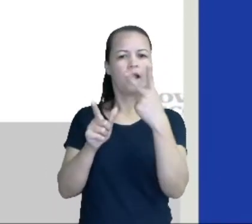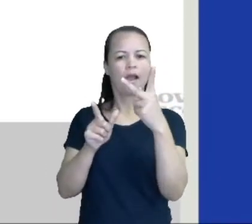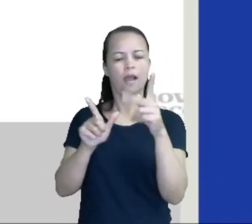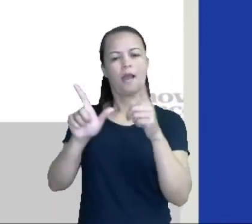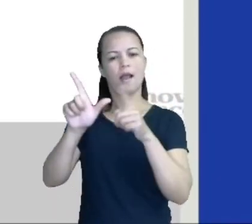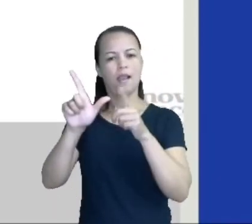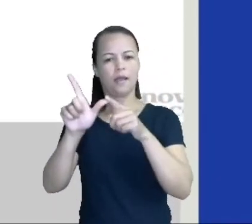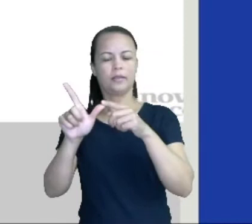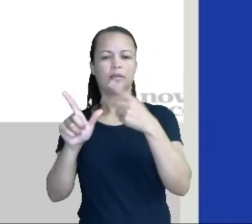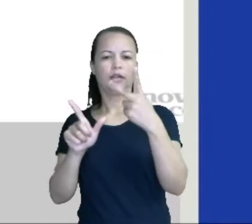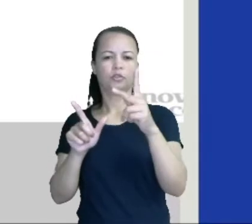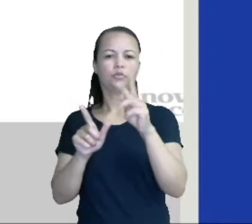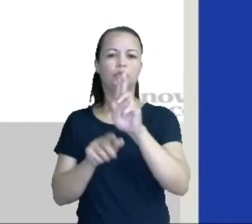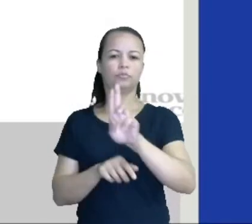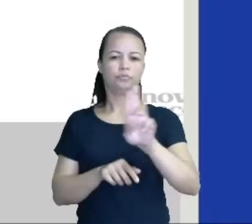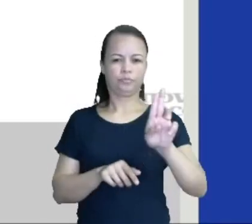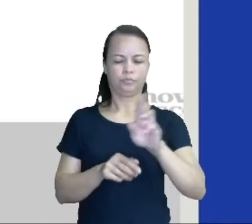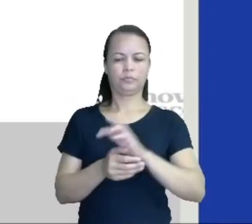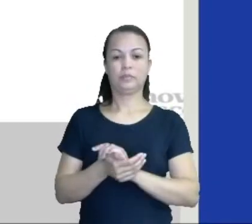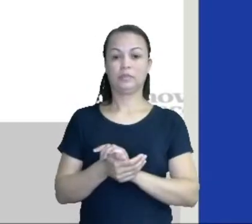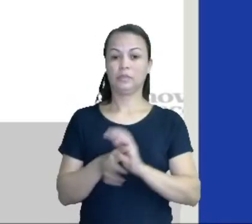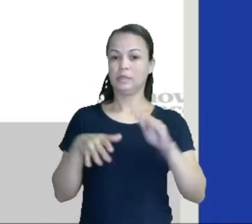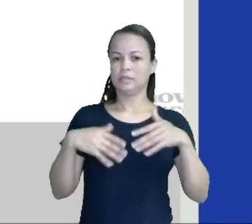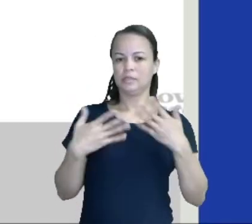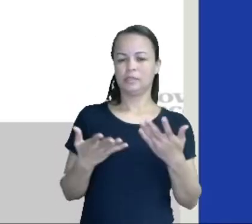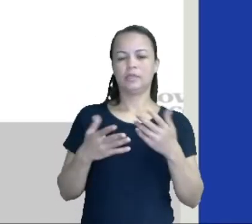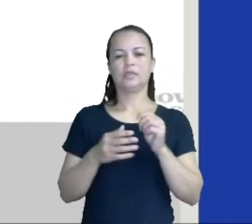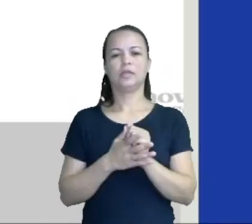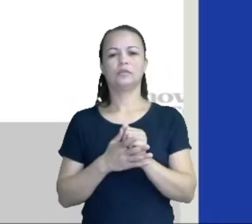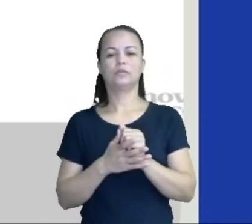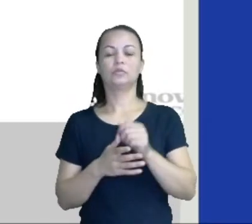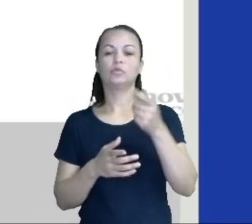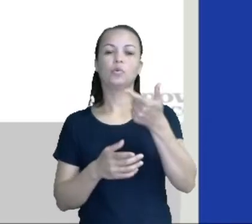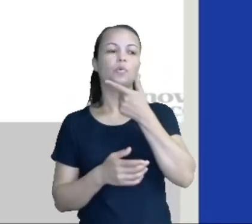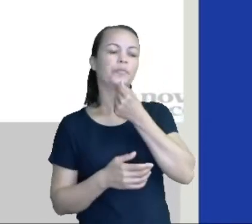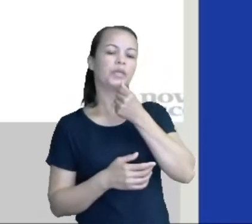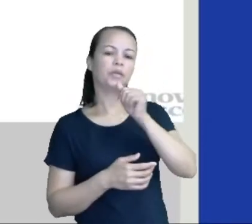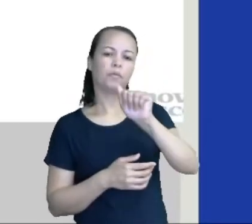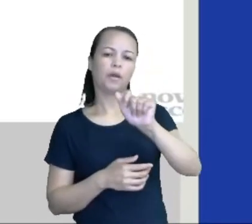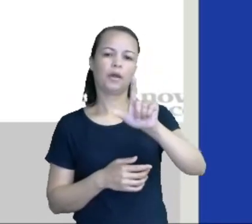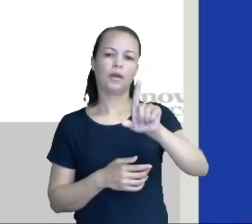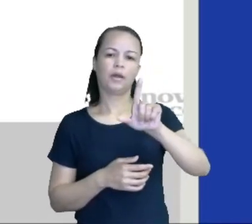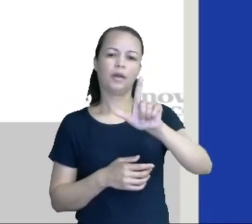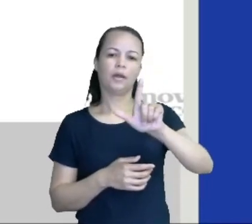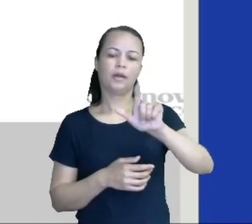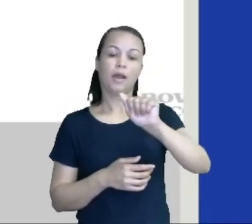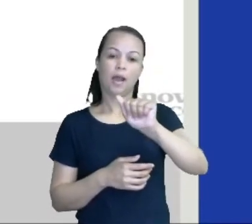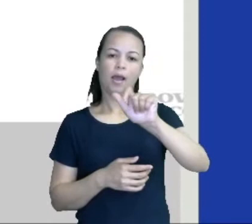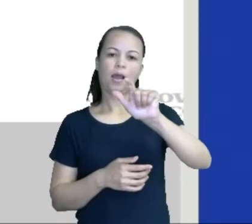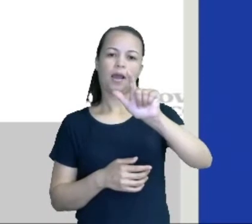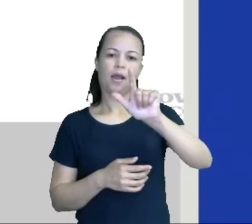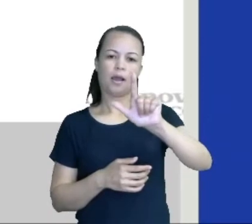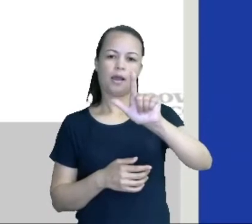deu a mesma quantidade de área de Adalberto com a letrinha do seu nome.